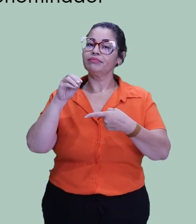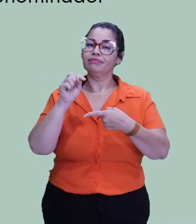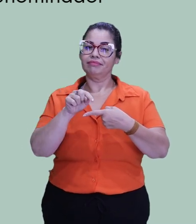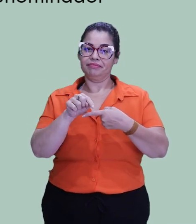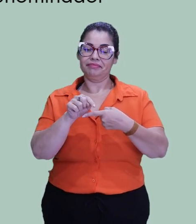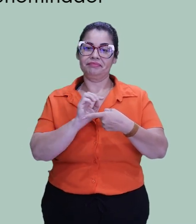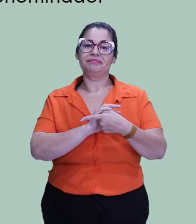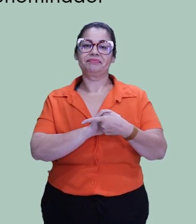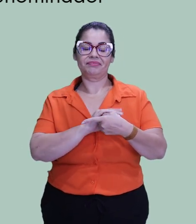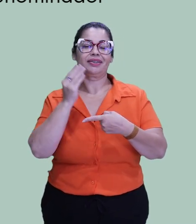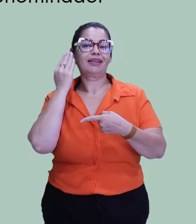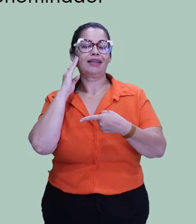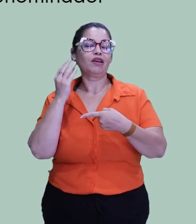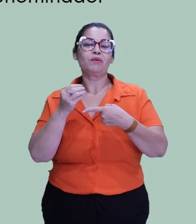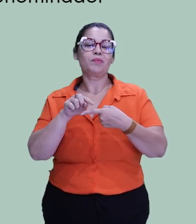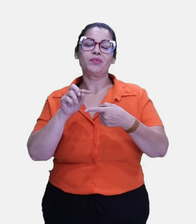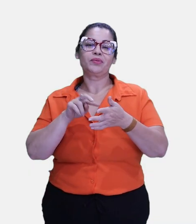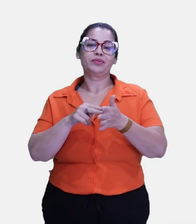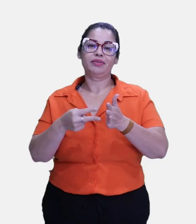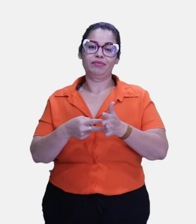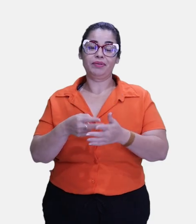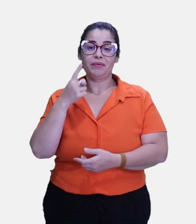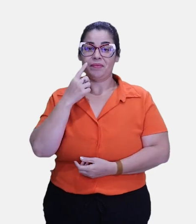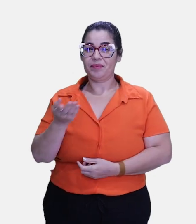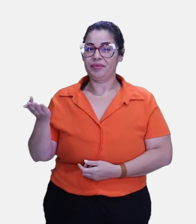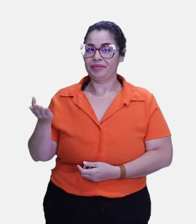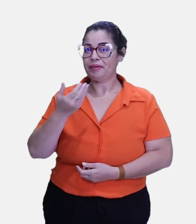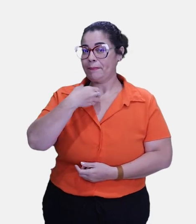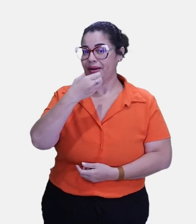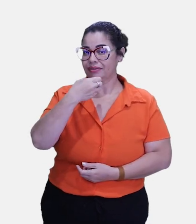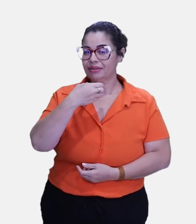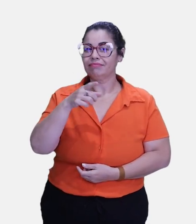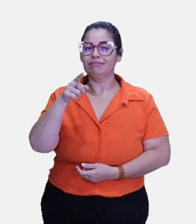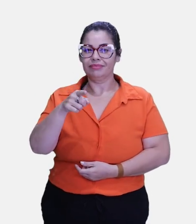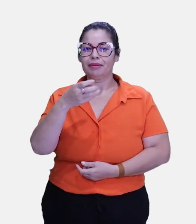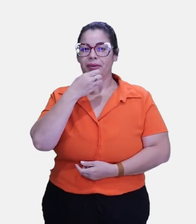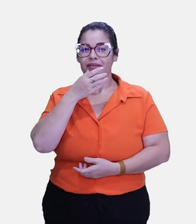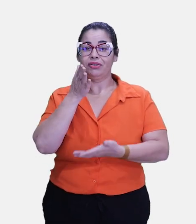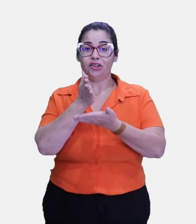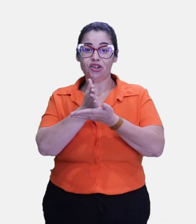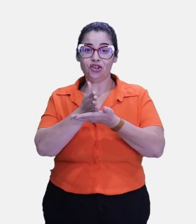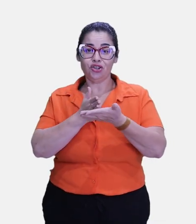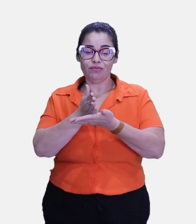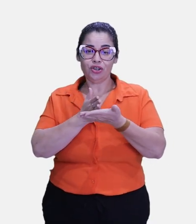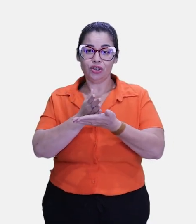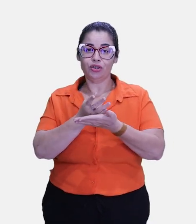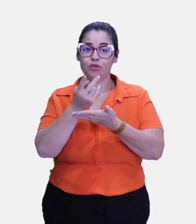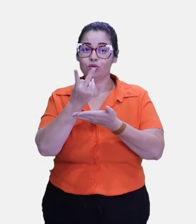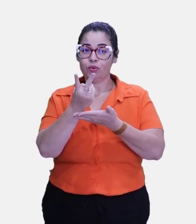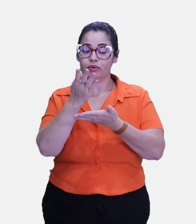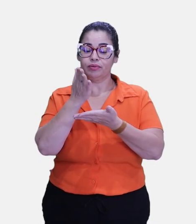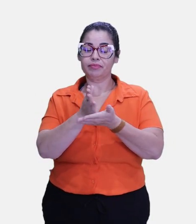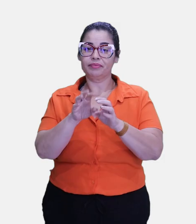foram escolhidas. Vamos entender o que isso significa. Veja esta maçã. Imagine que você vai dividi-la em duas